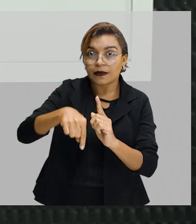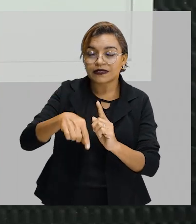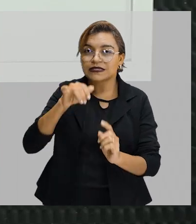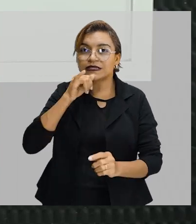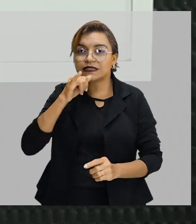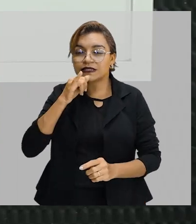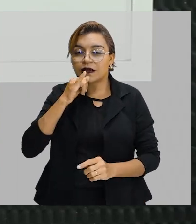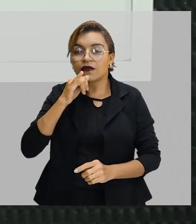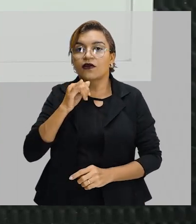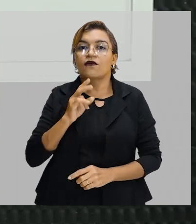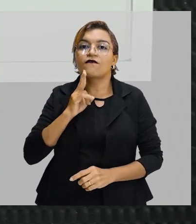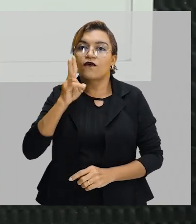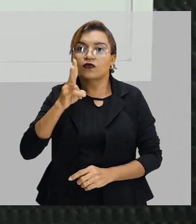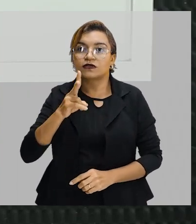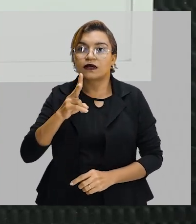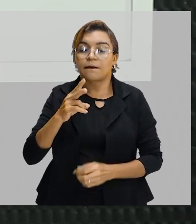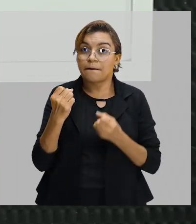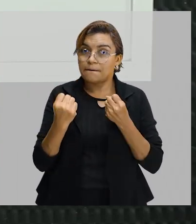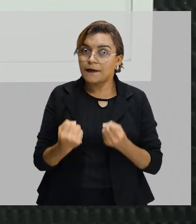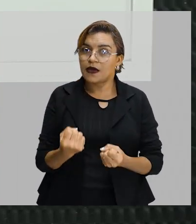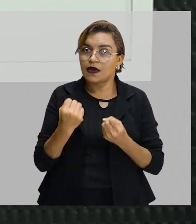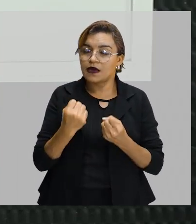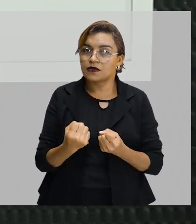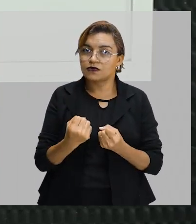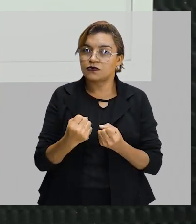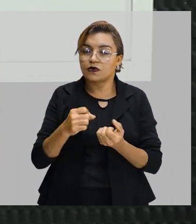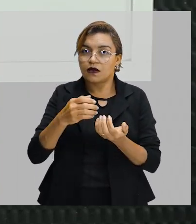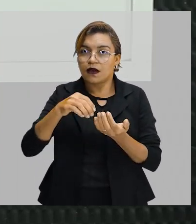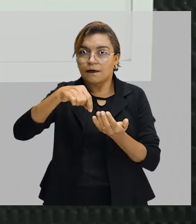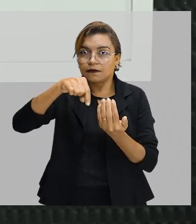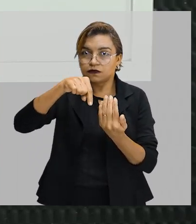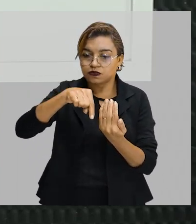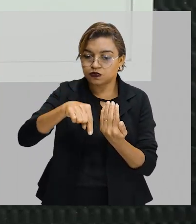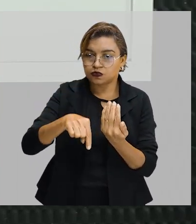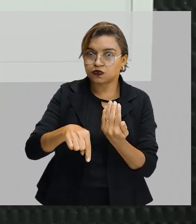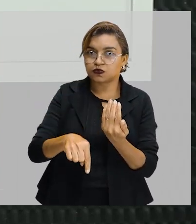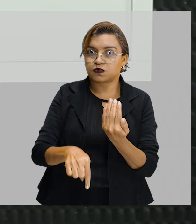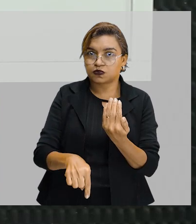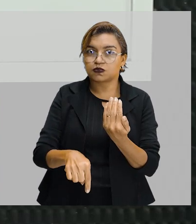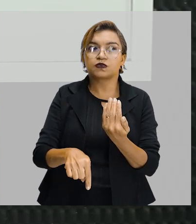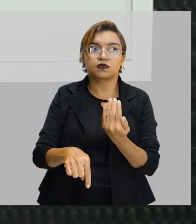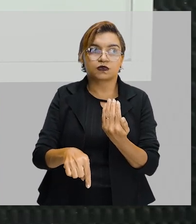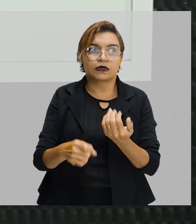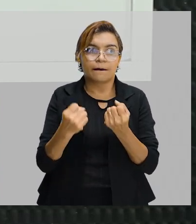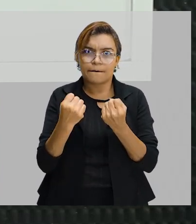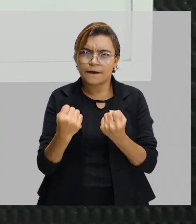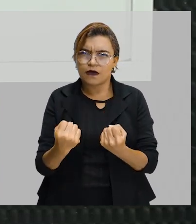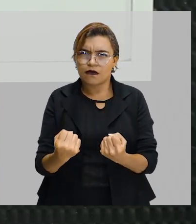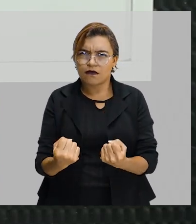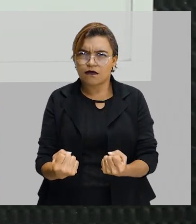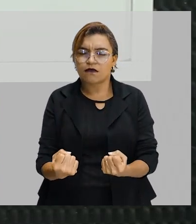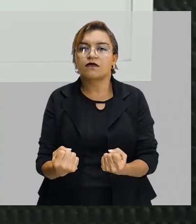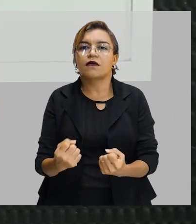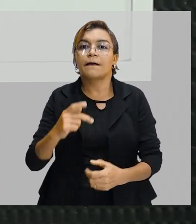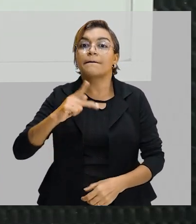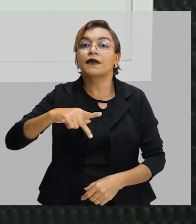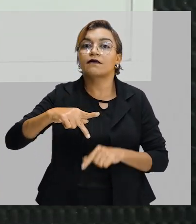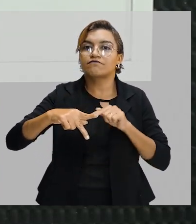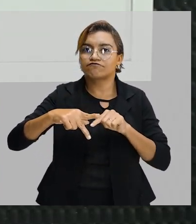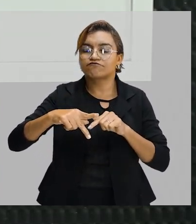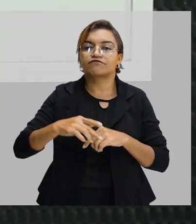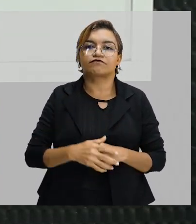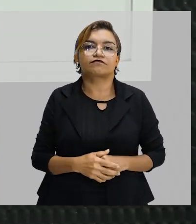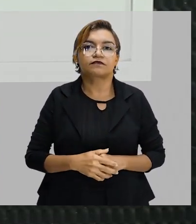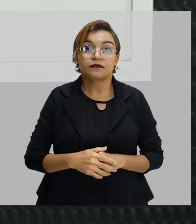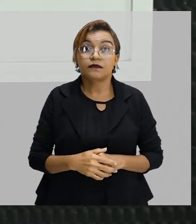força, que é a força peso nesta massa. Tá ok? E o que é que vai acontecer?